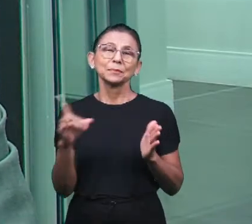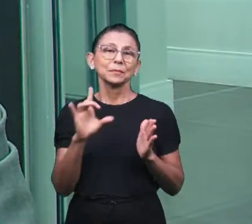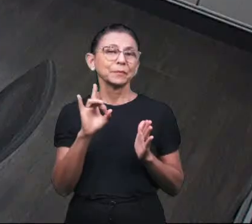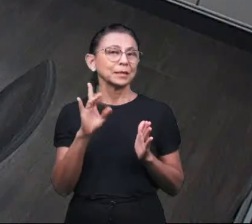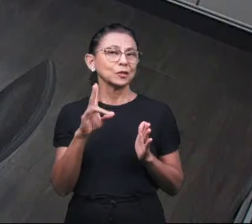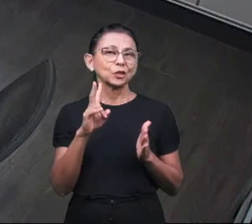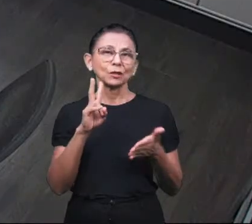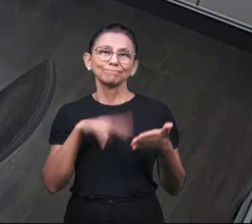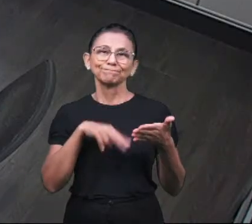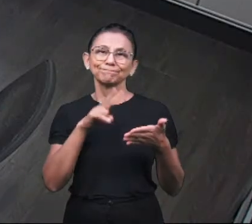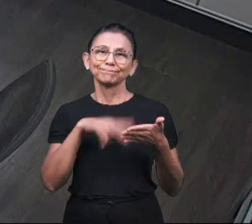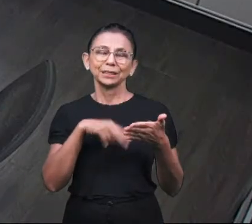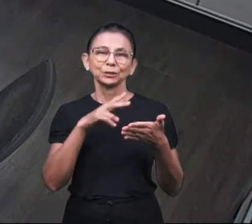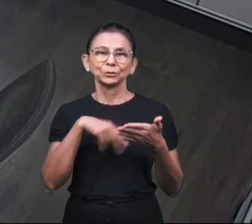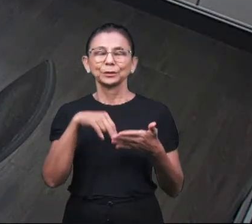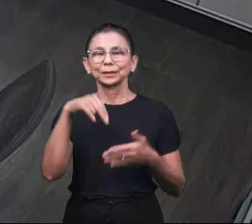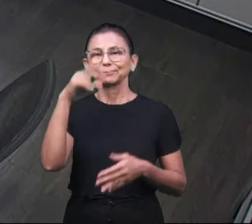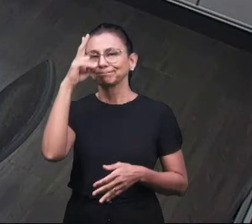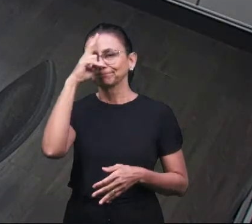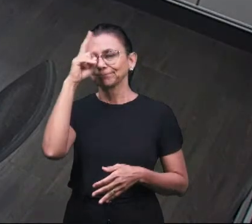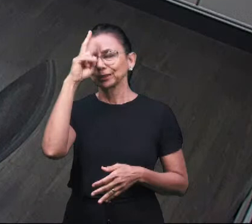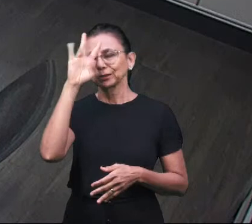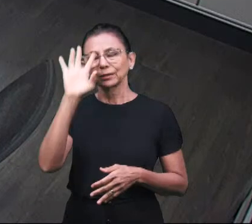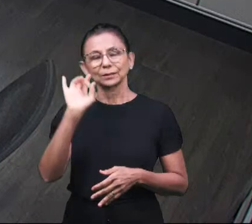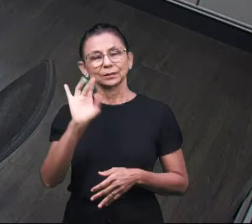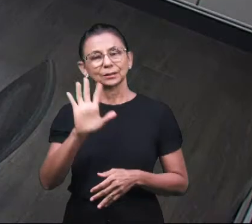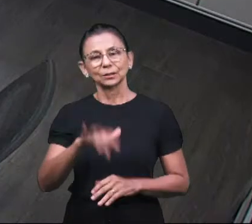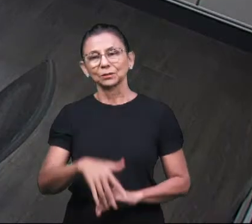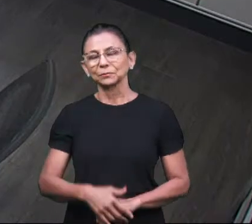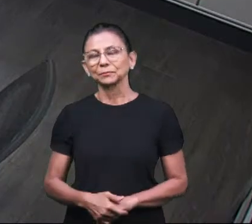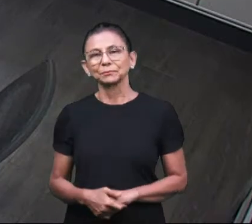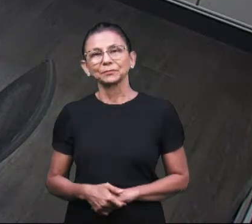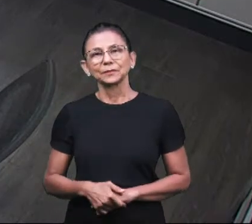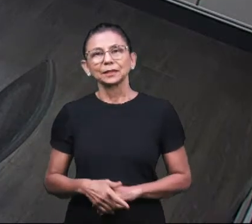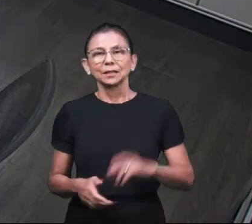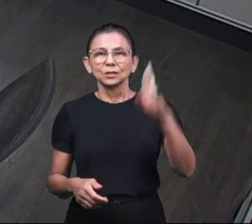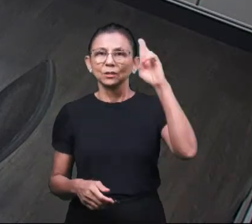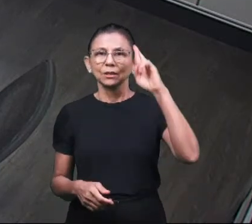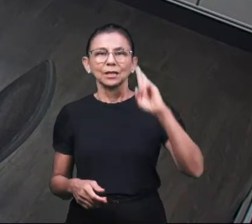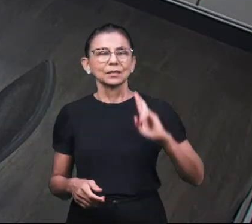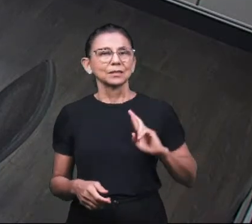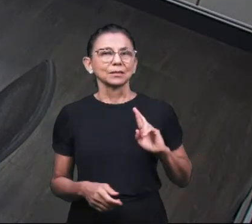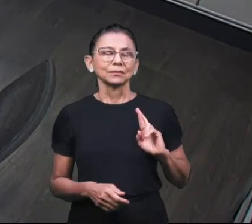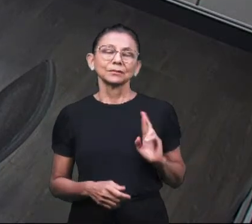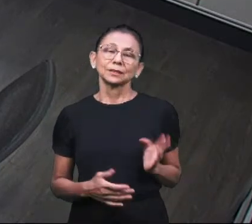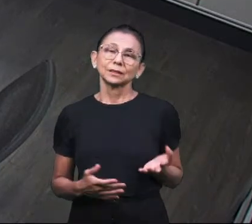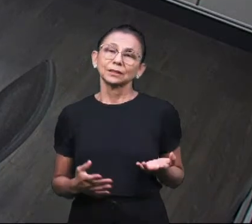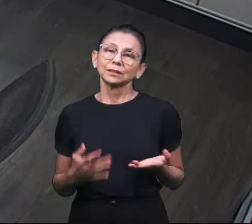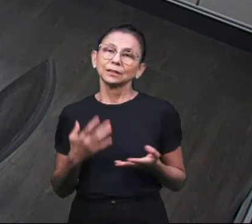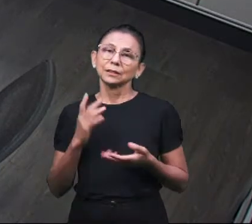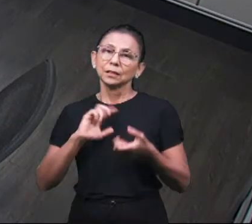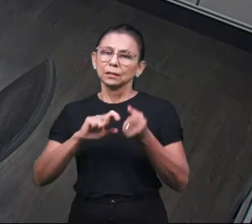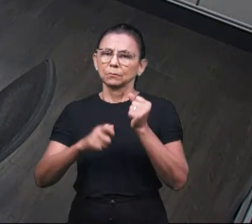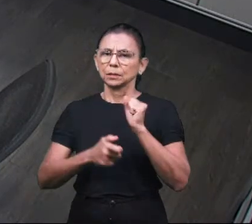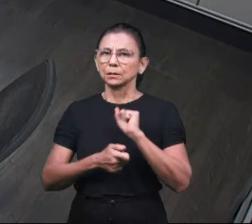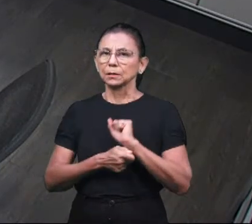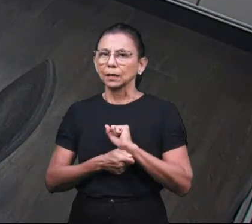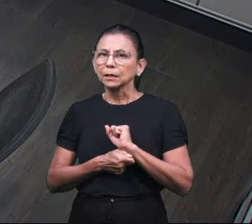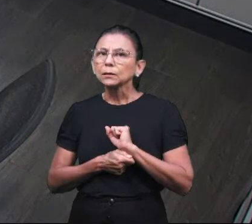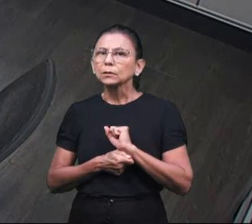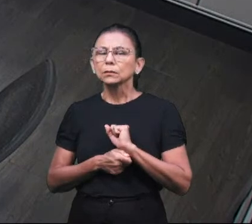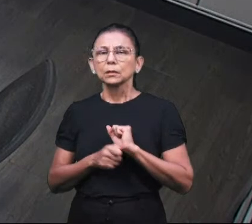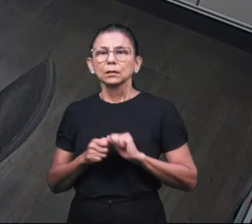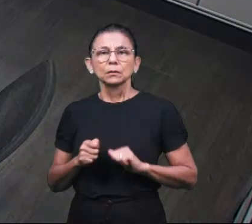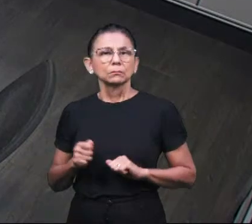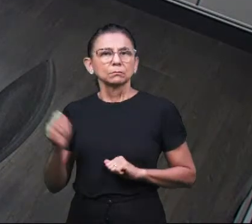né? E o mistério só pela direção do Espírito Santo, pela operação do Espírito Santo. O mistério não é uma coisa que se alcança na